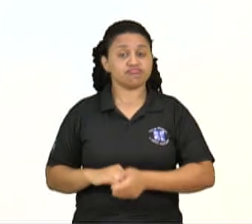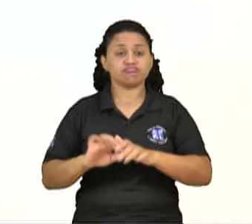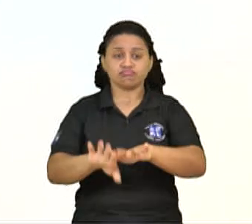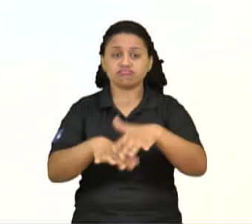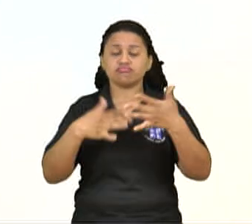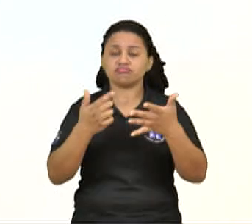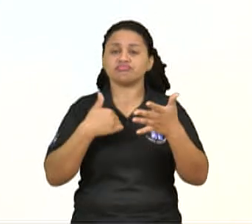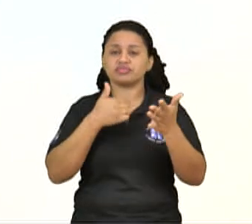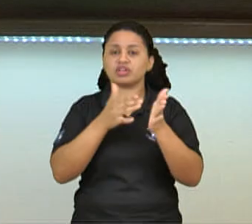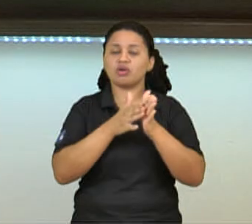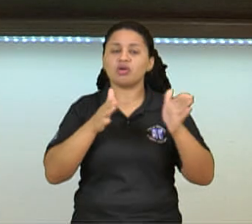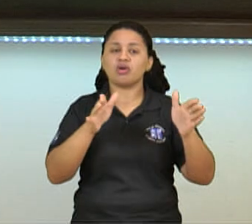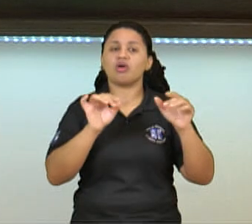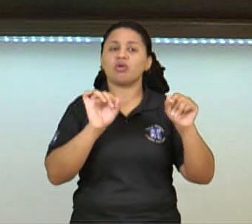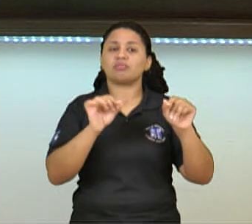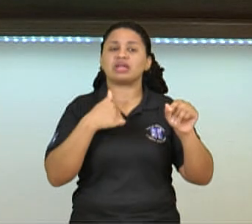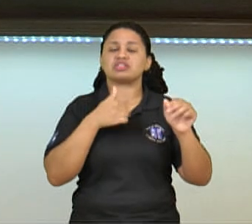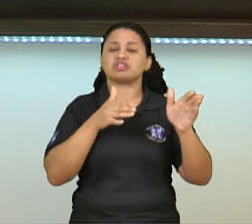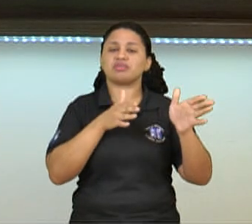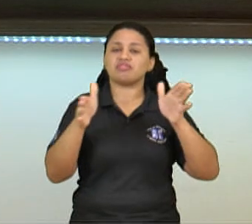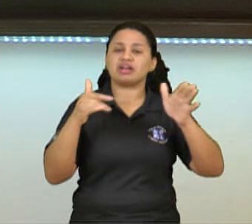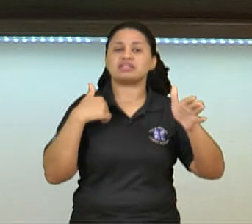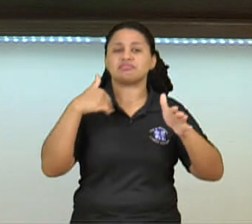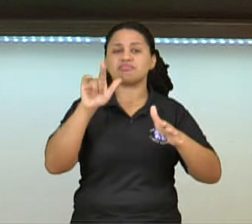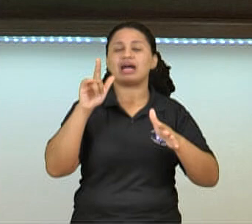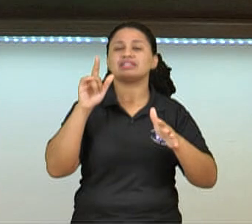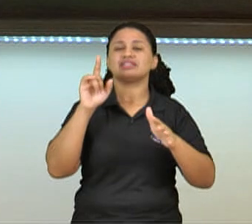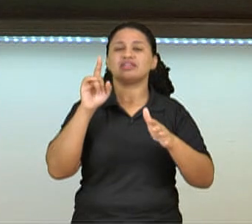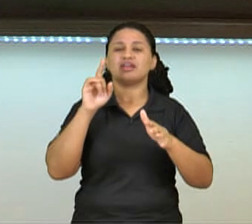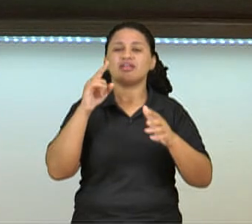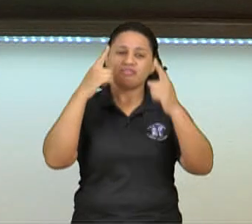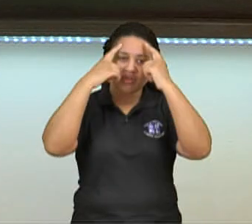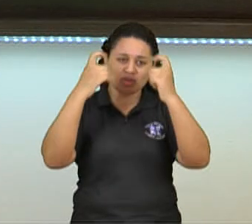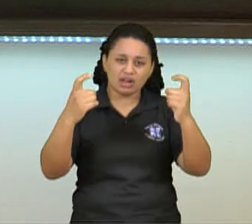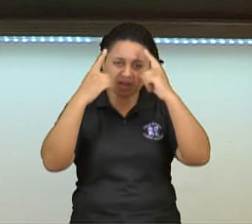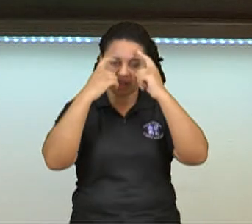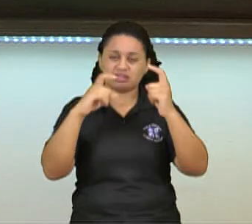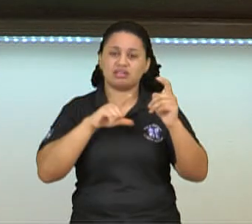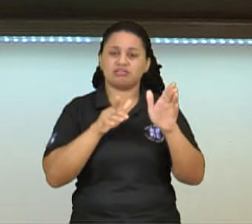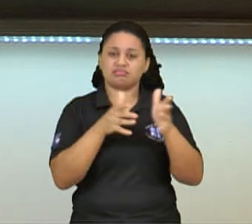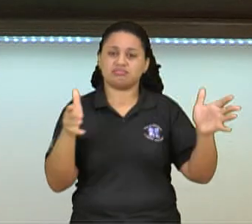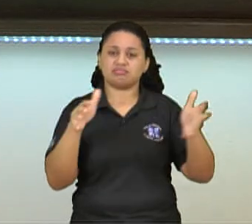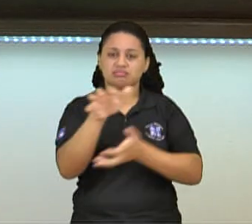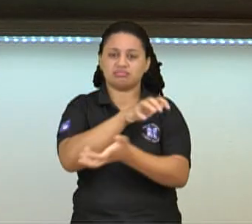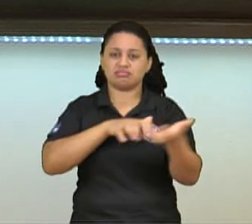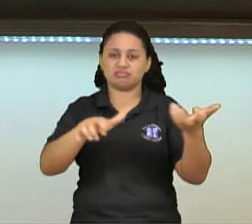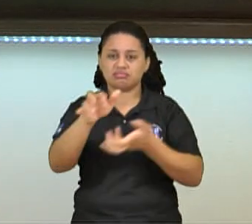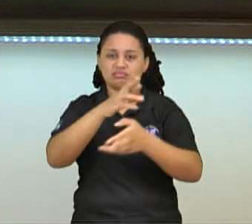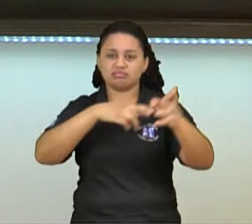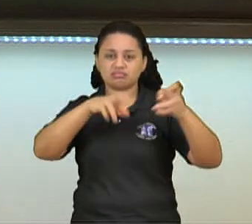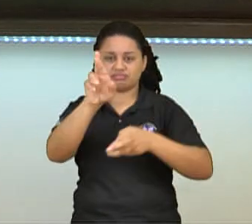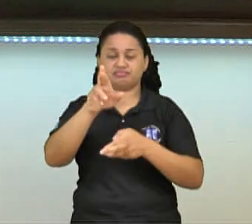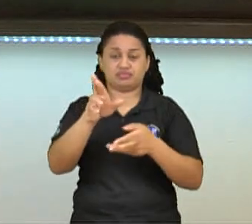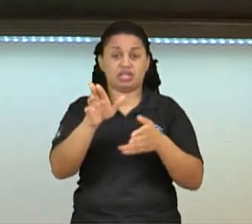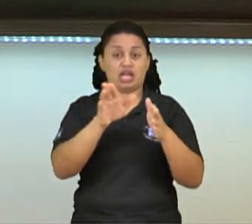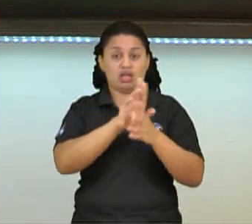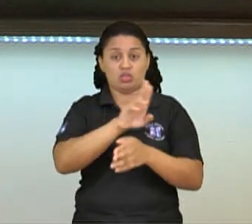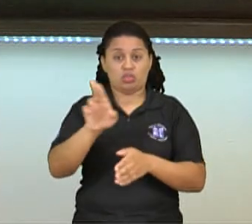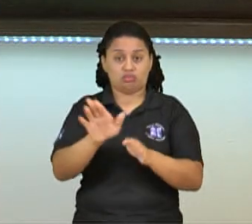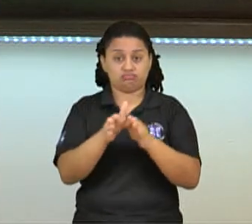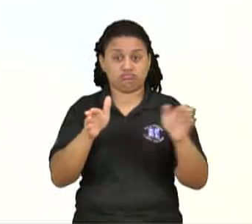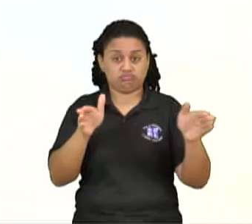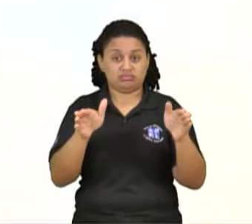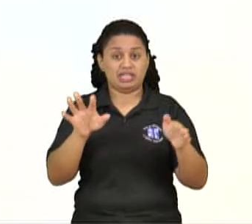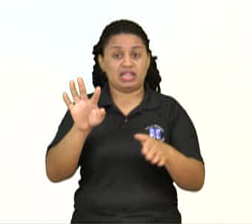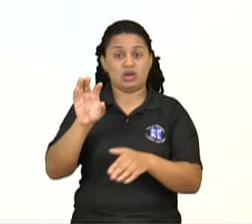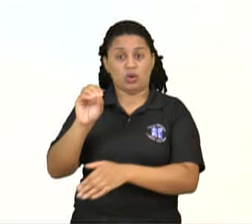violentas que vão ocorrer dentro da Revolução Francesa e que vai ser chamado de o terror, né?